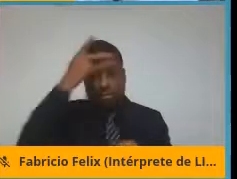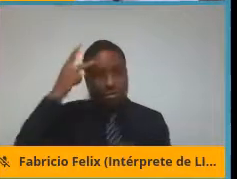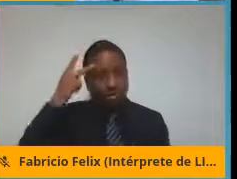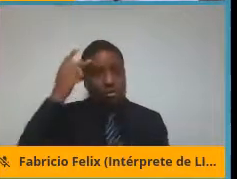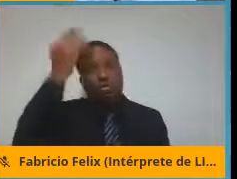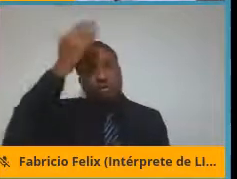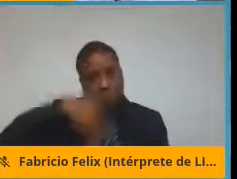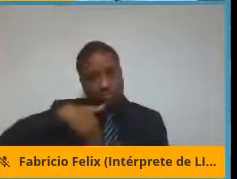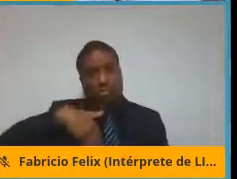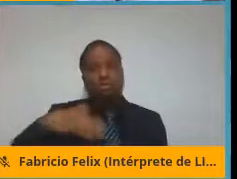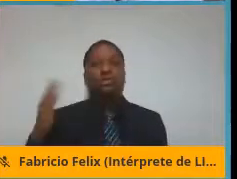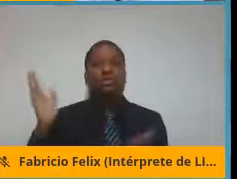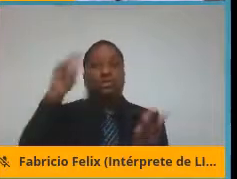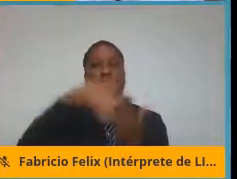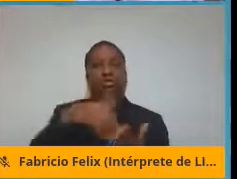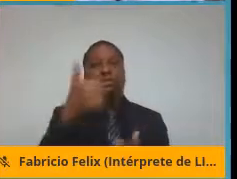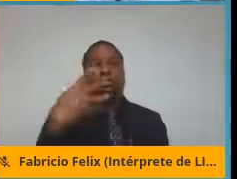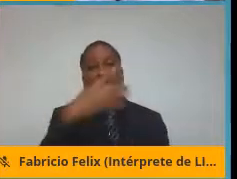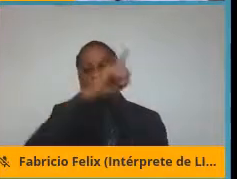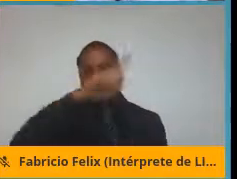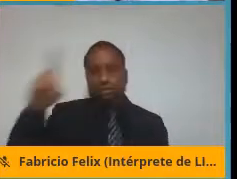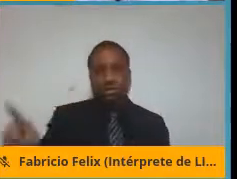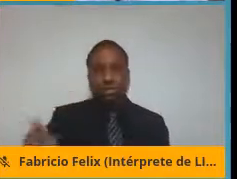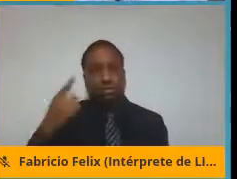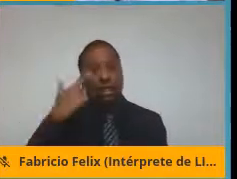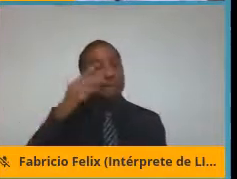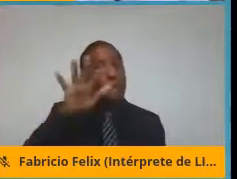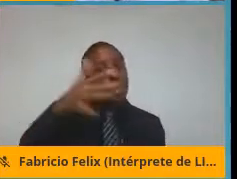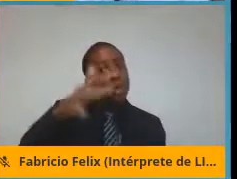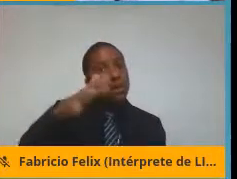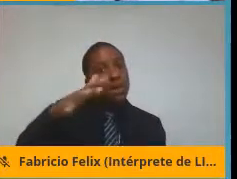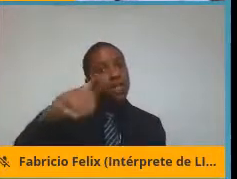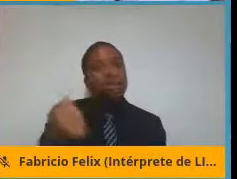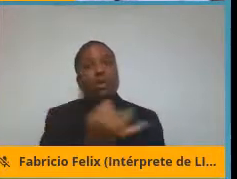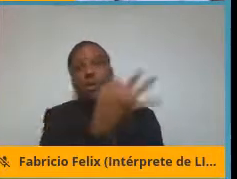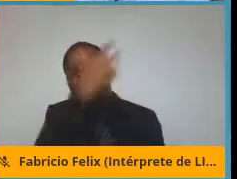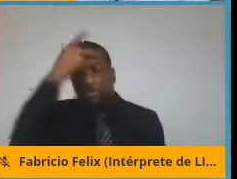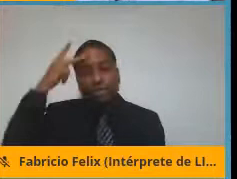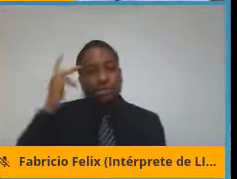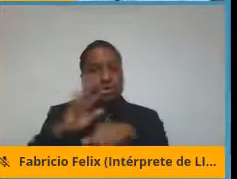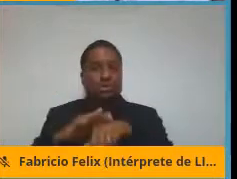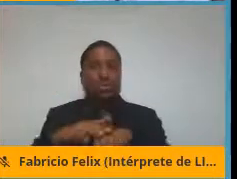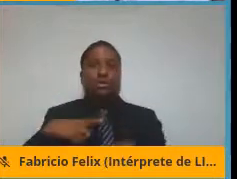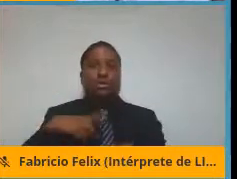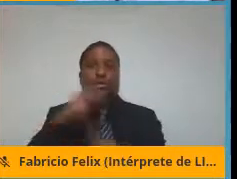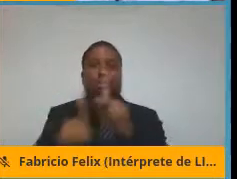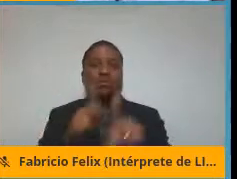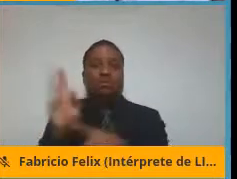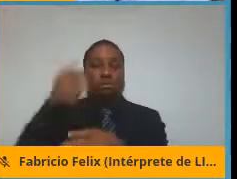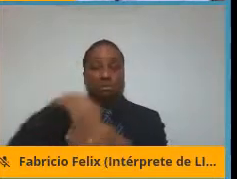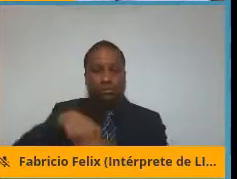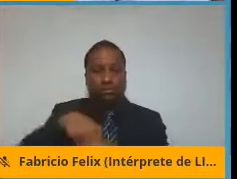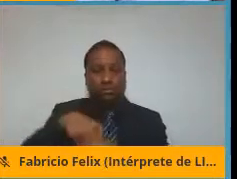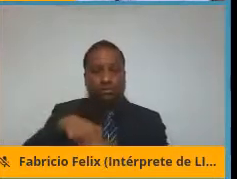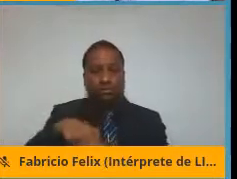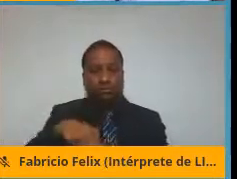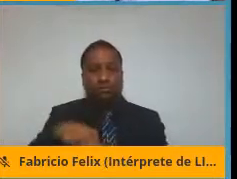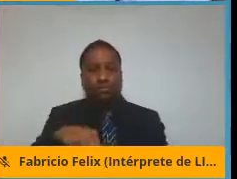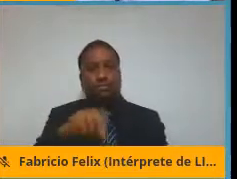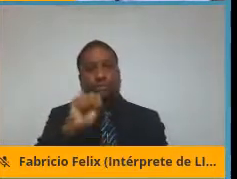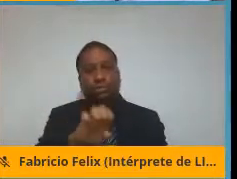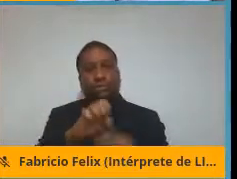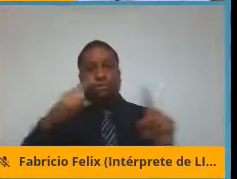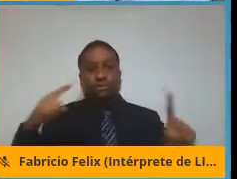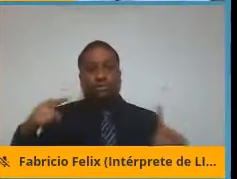uma ideia da quantidade de infecciosos ativos numa população. Se a gente cruza a velocidade com a quantidade de